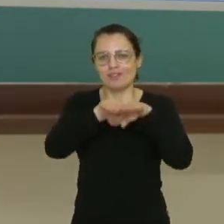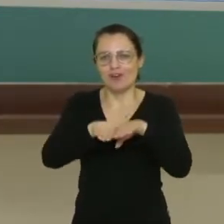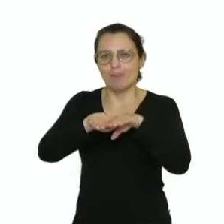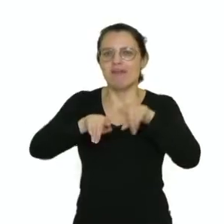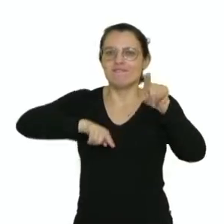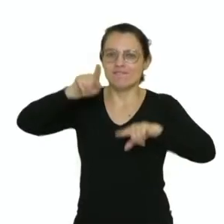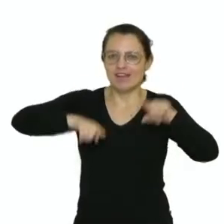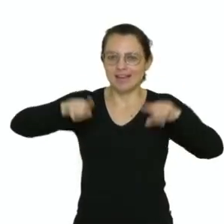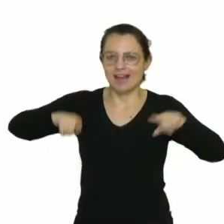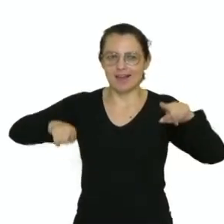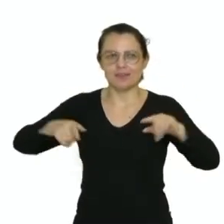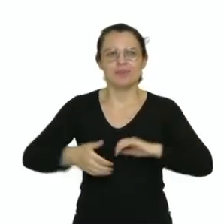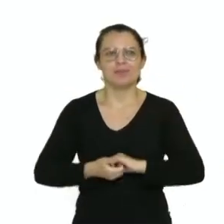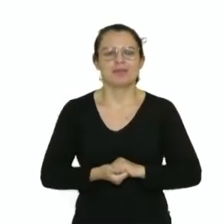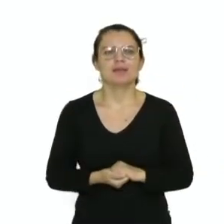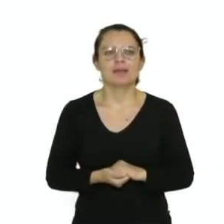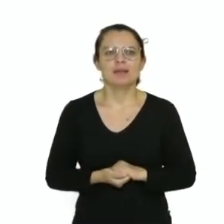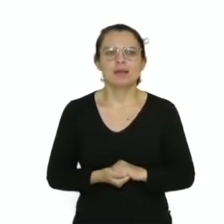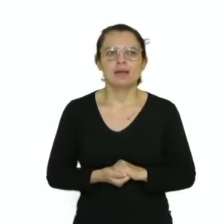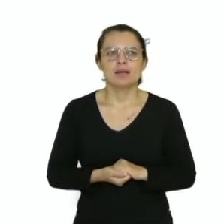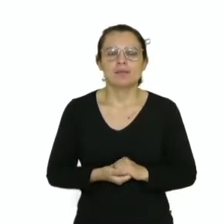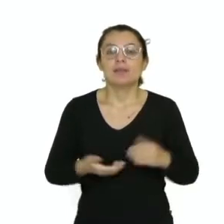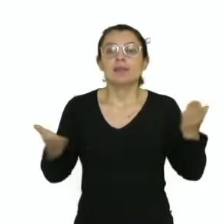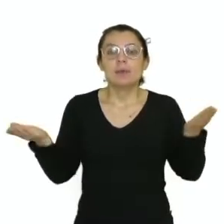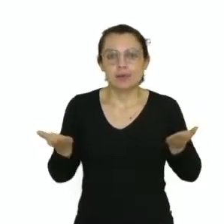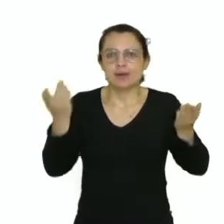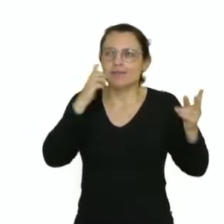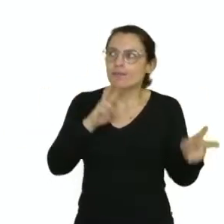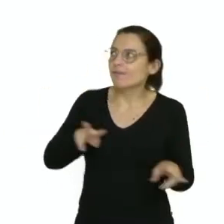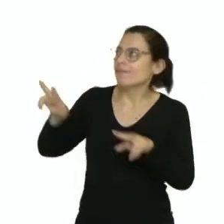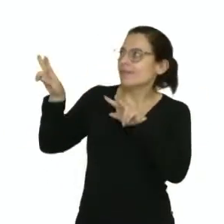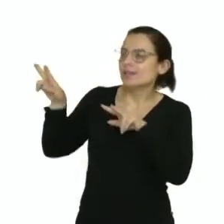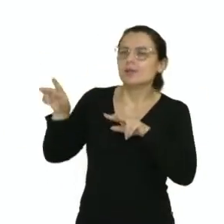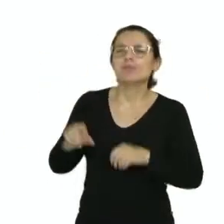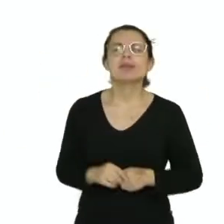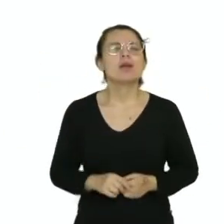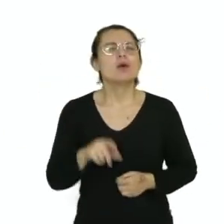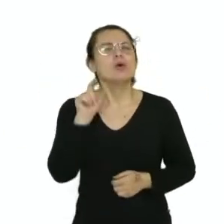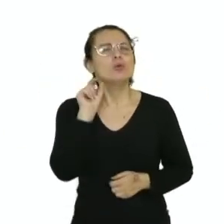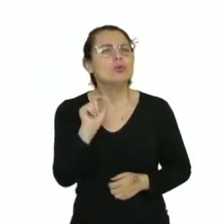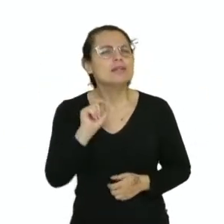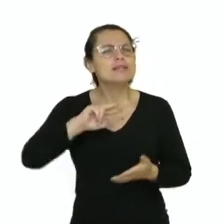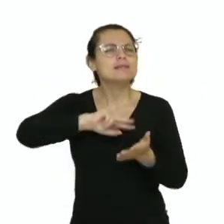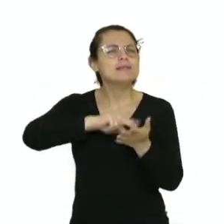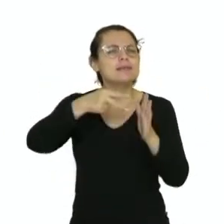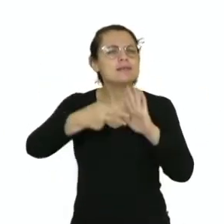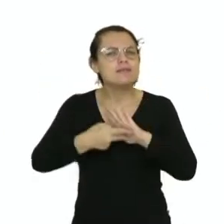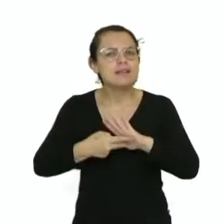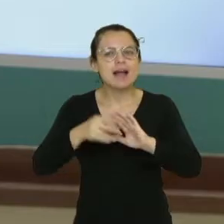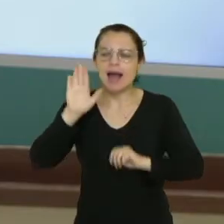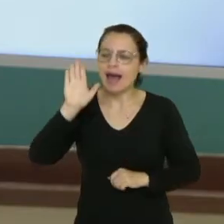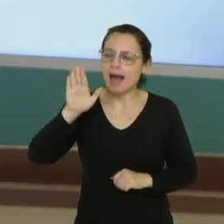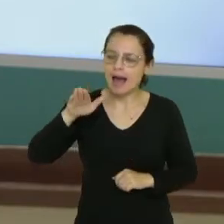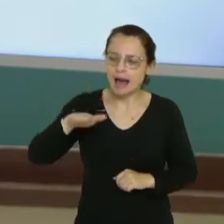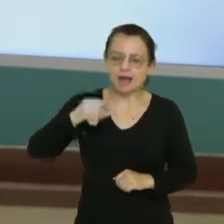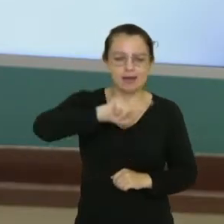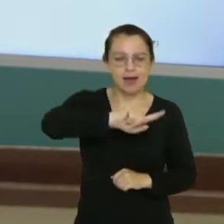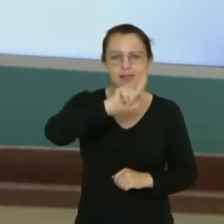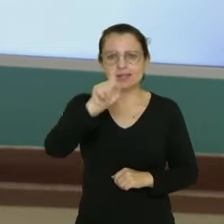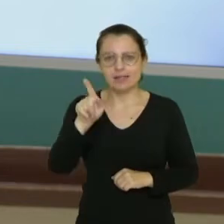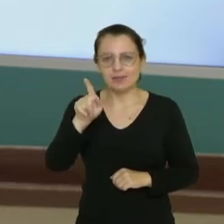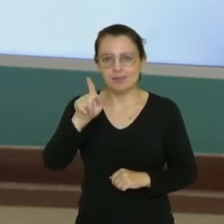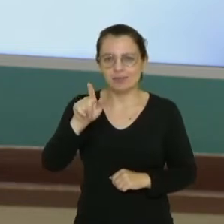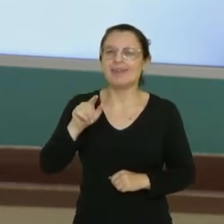aqui meus queridos bem primeira coisa né O que que é uma aceleração aceleração ela possa relacionado com